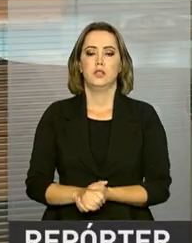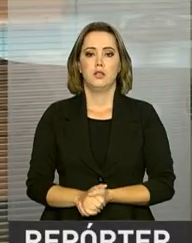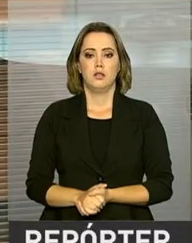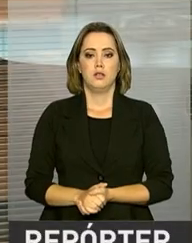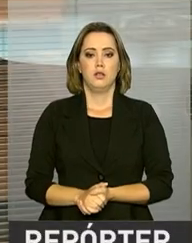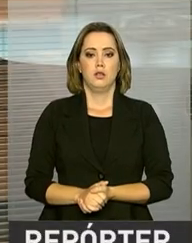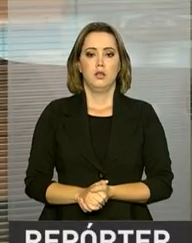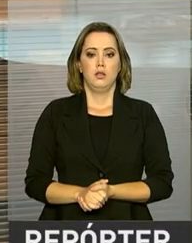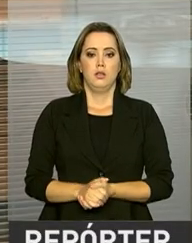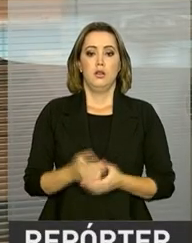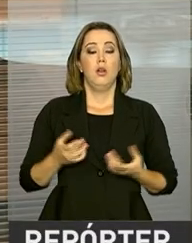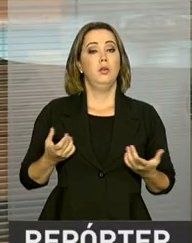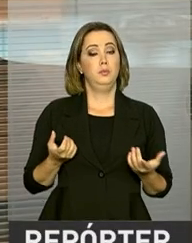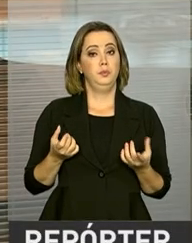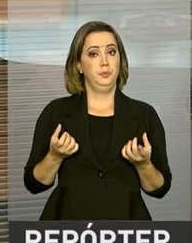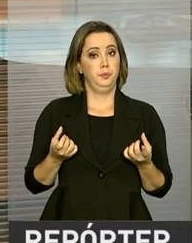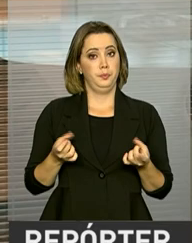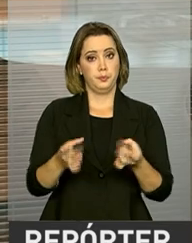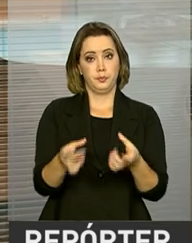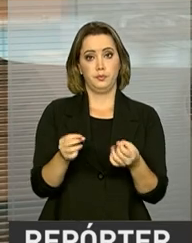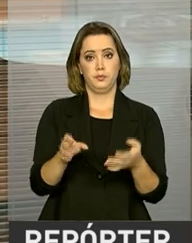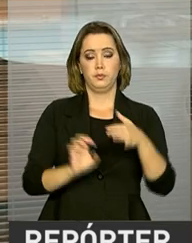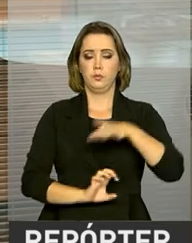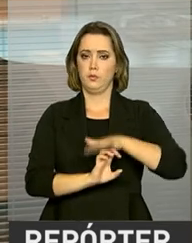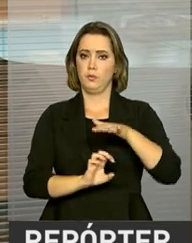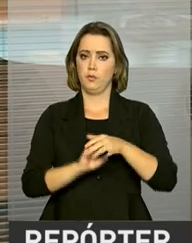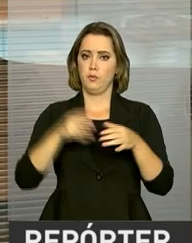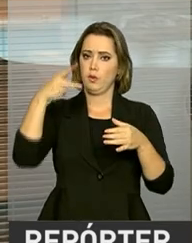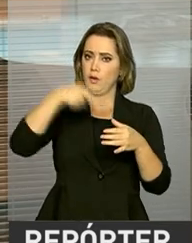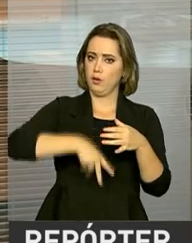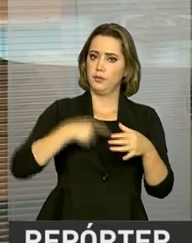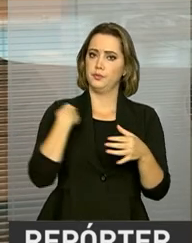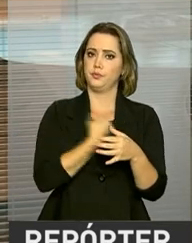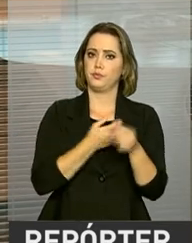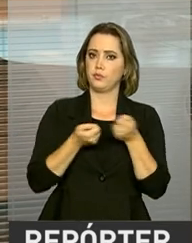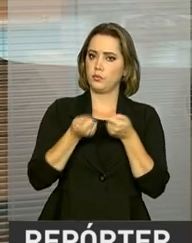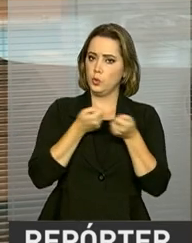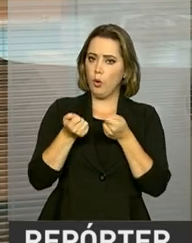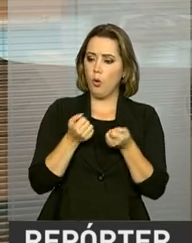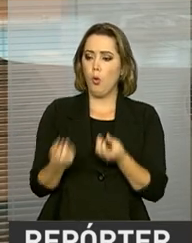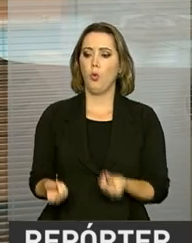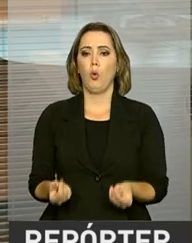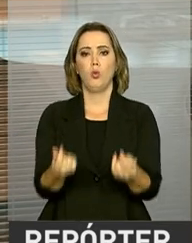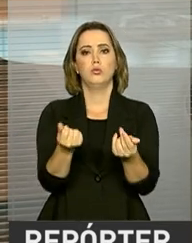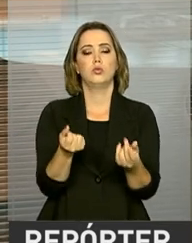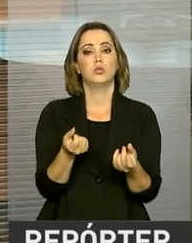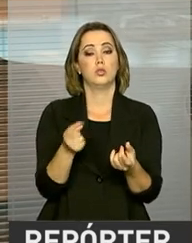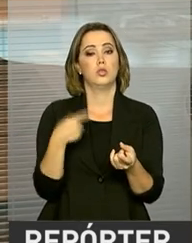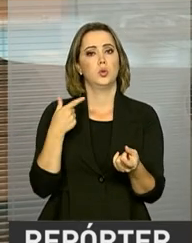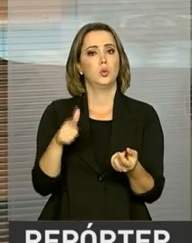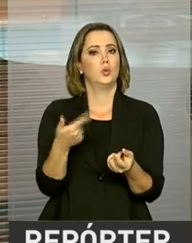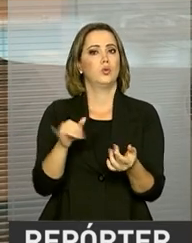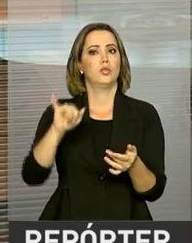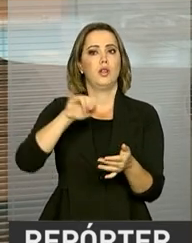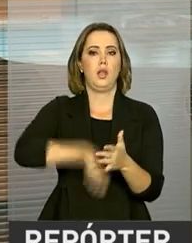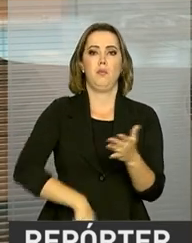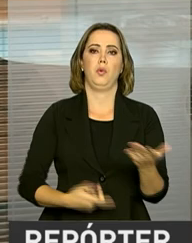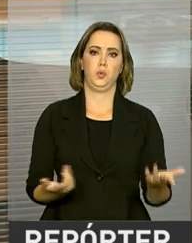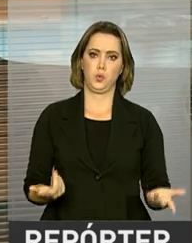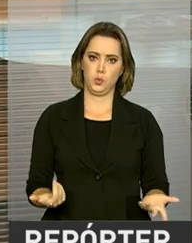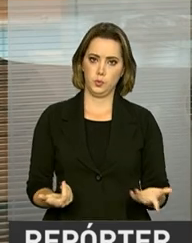preço de venda da petrobras que nós informamos como fazer os reajustes de preço são os preços sem tributos